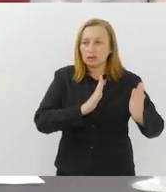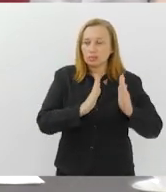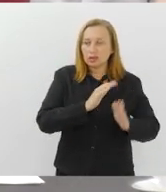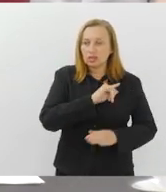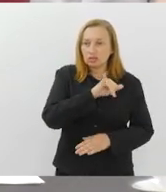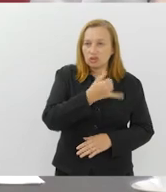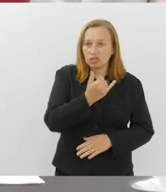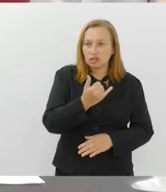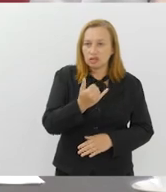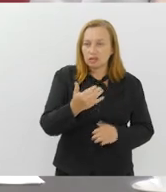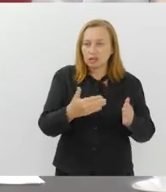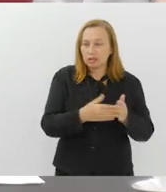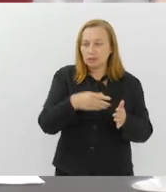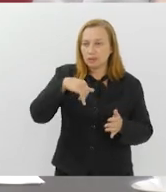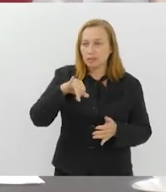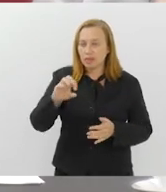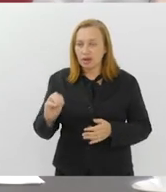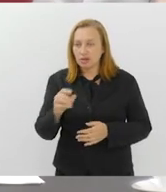de 2024.